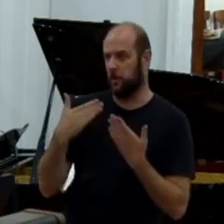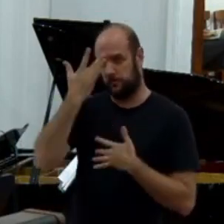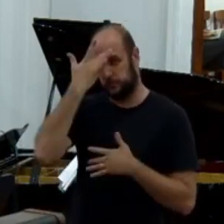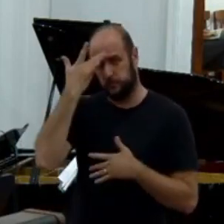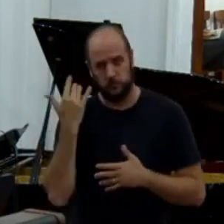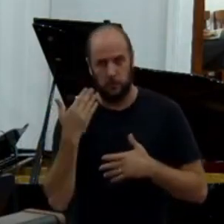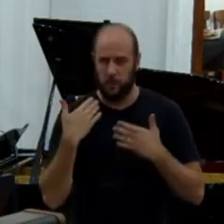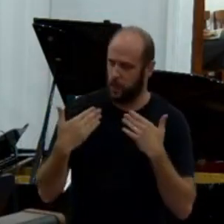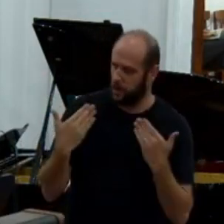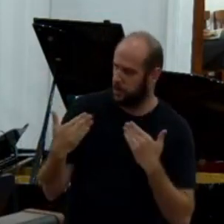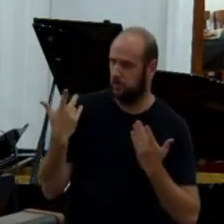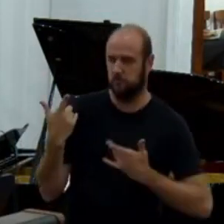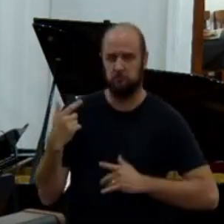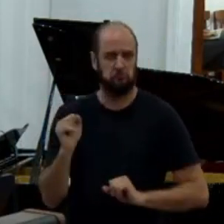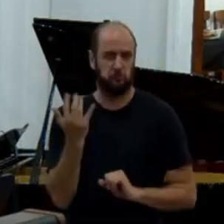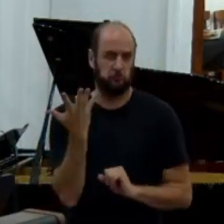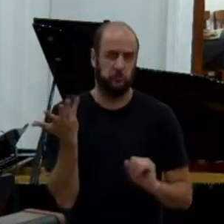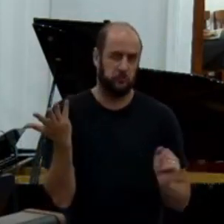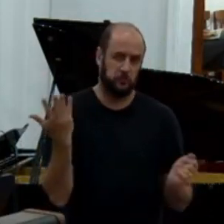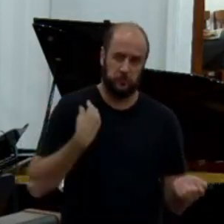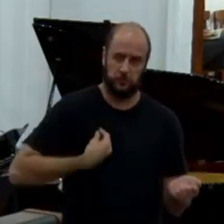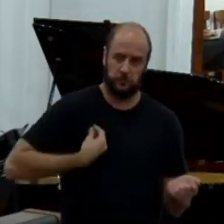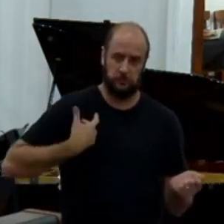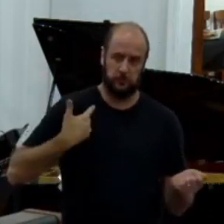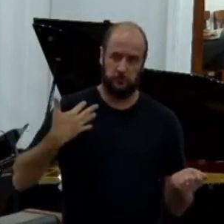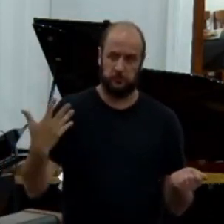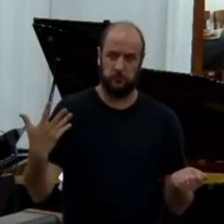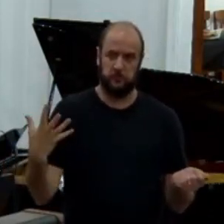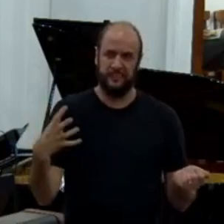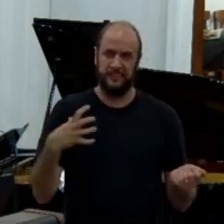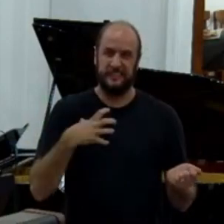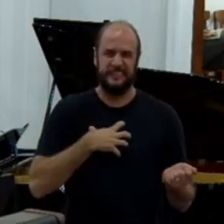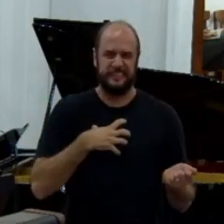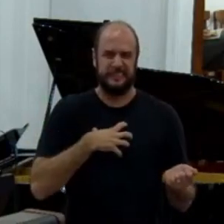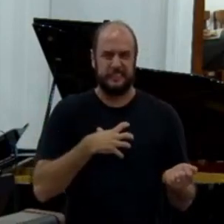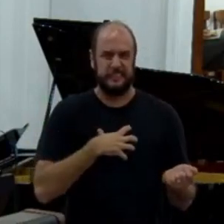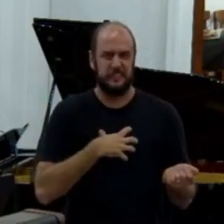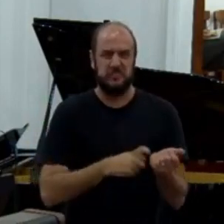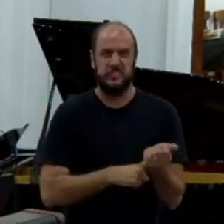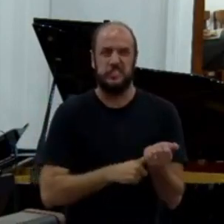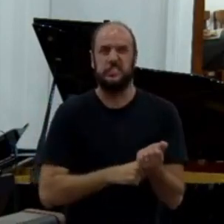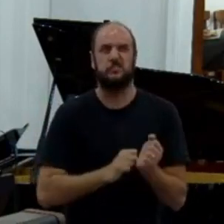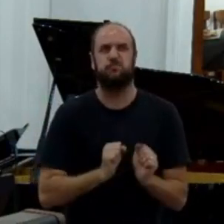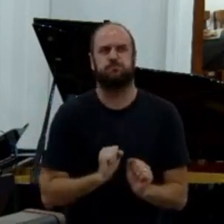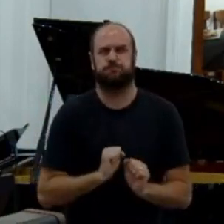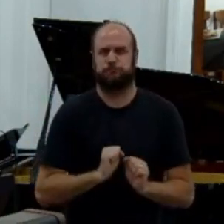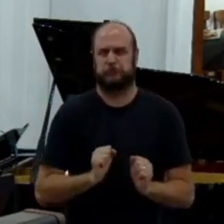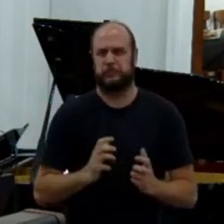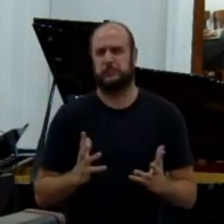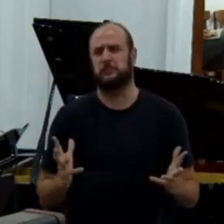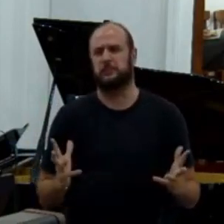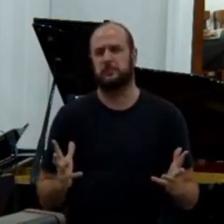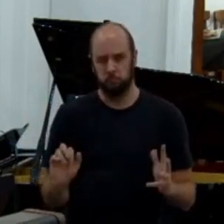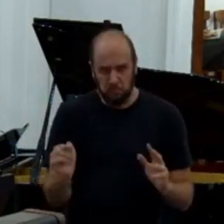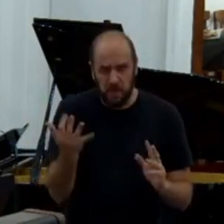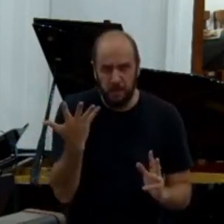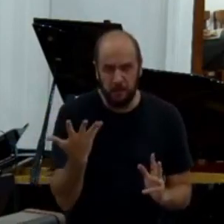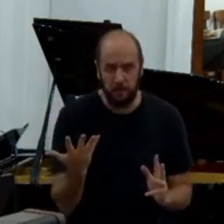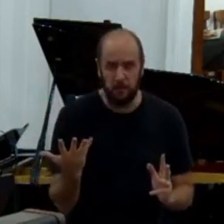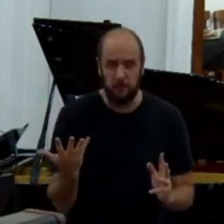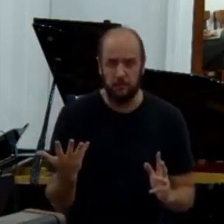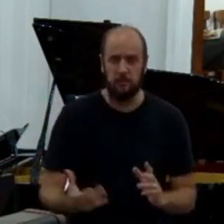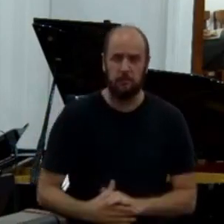ou lidando com alguma situação que te deixou irritado, irritada?